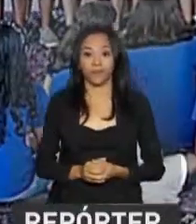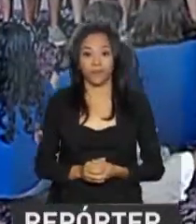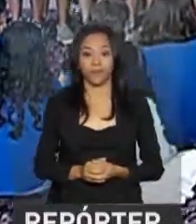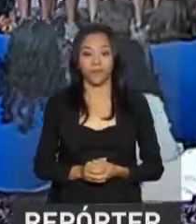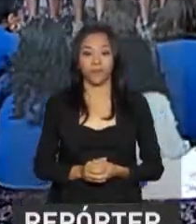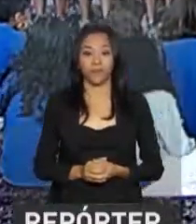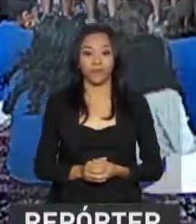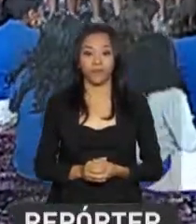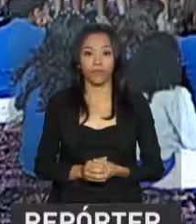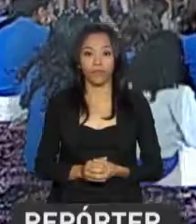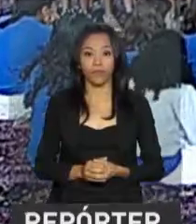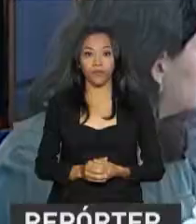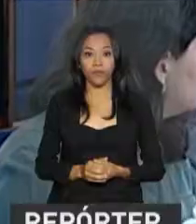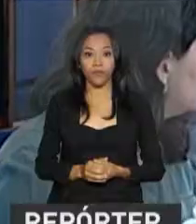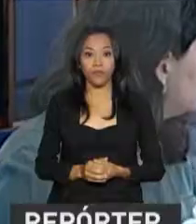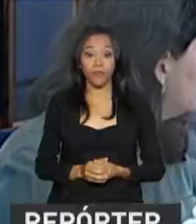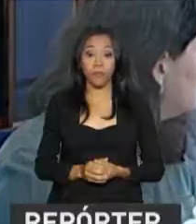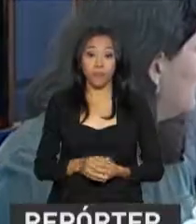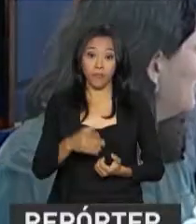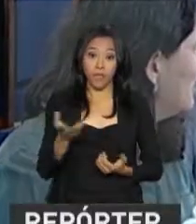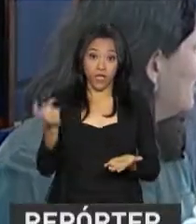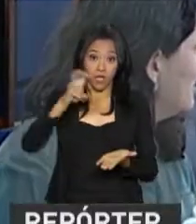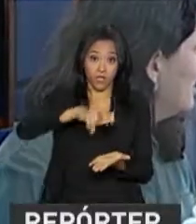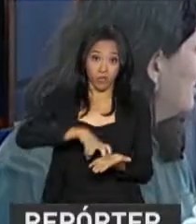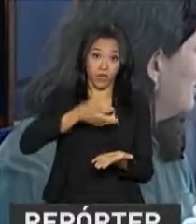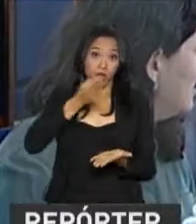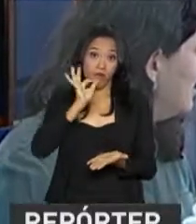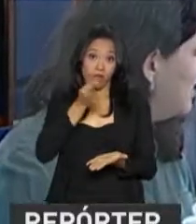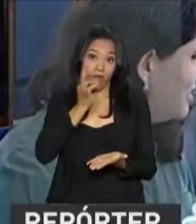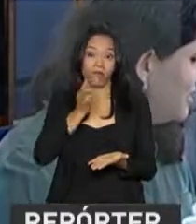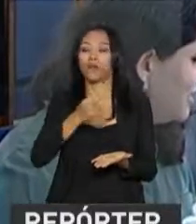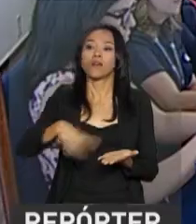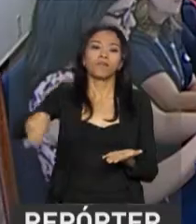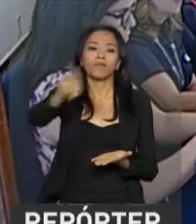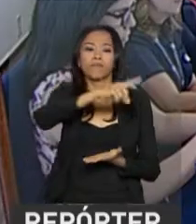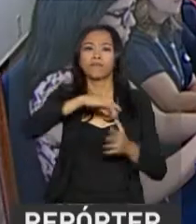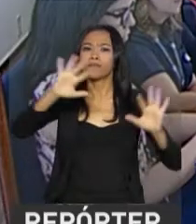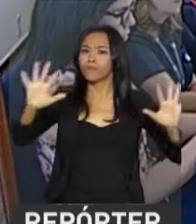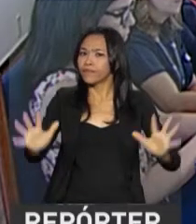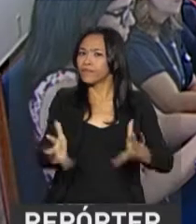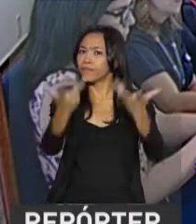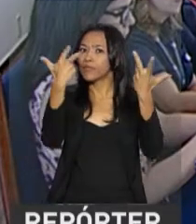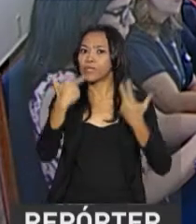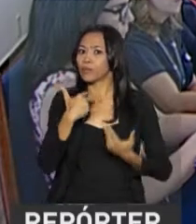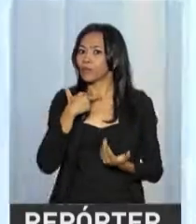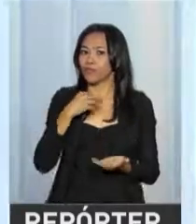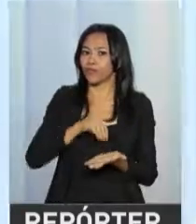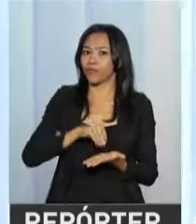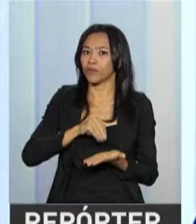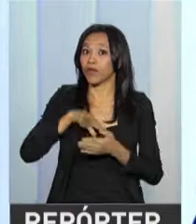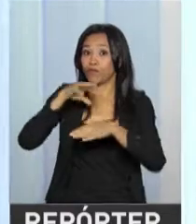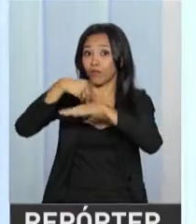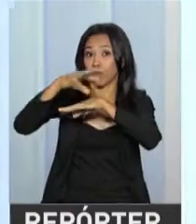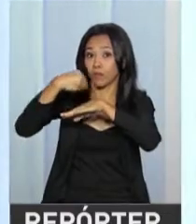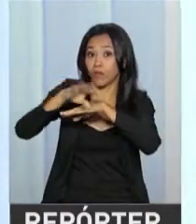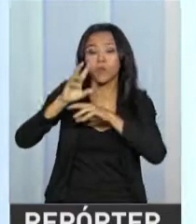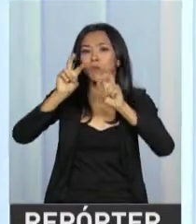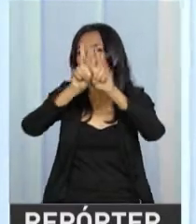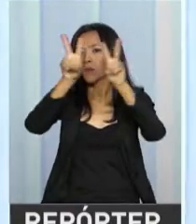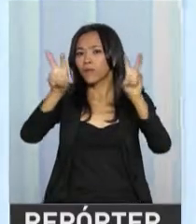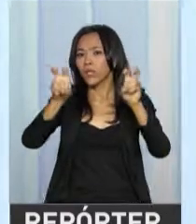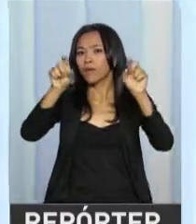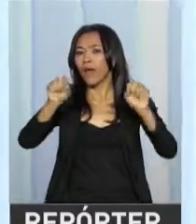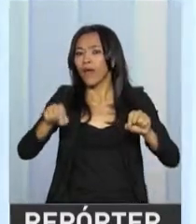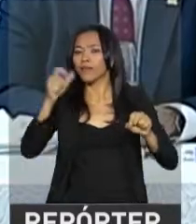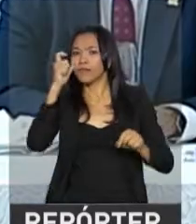crescer. No café da manhã, além da confraternização, não podia faltar notícia. E a pauta do dia foi o